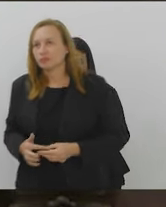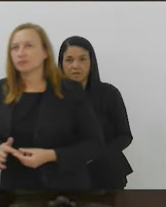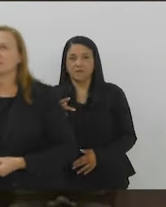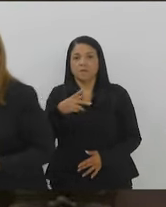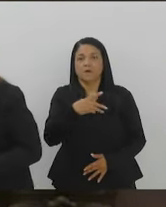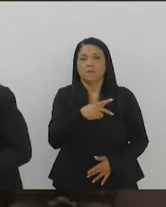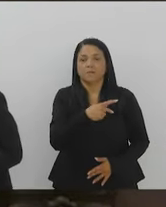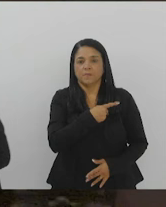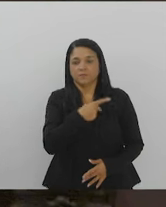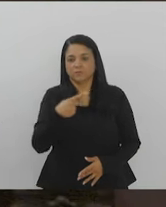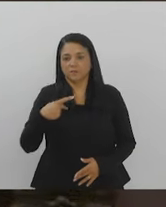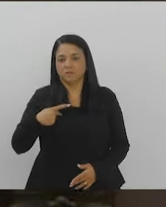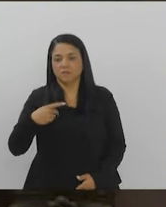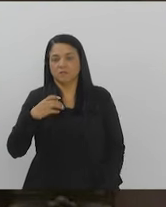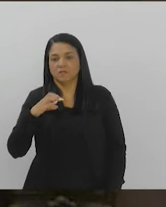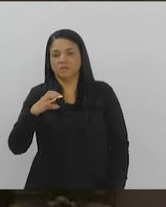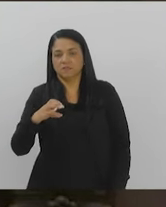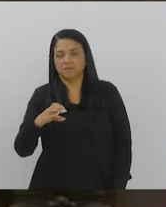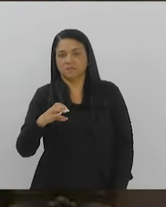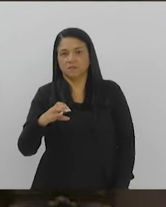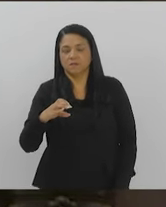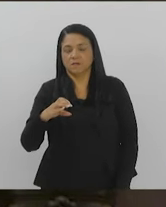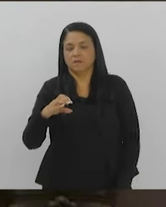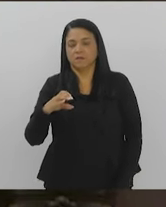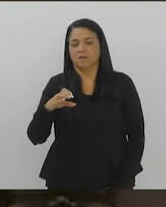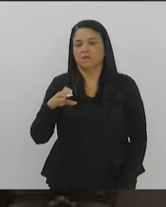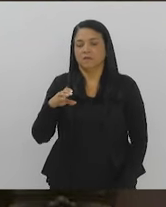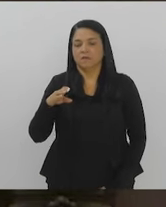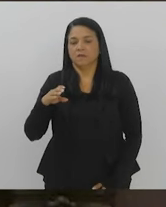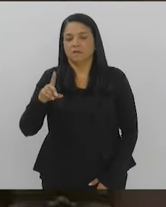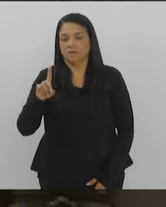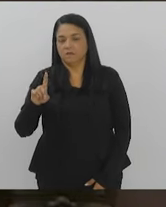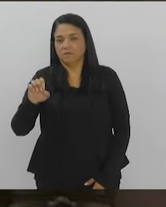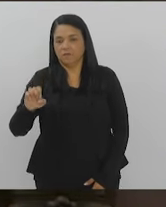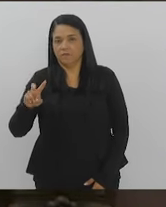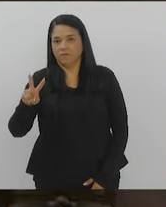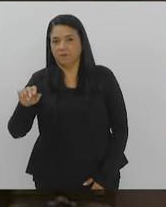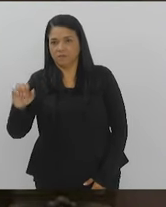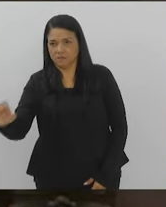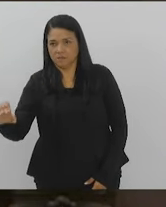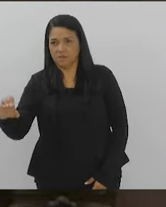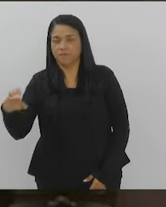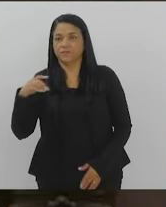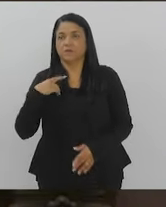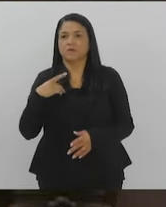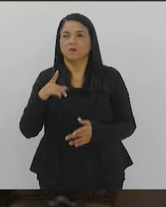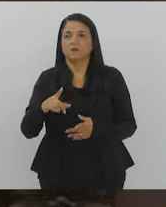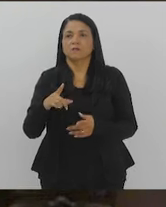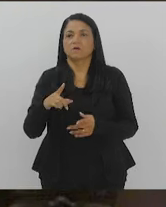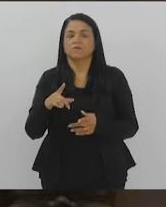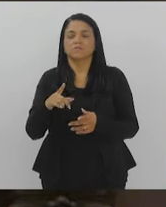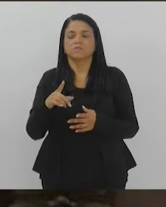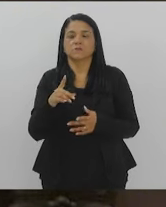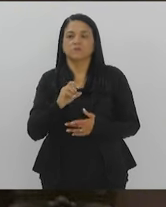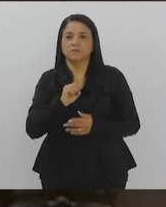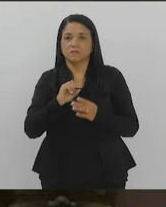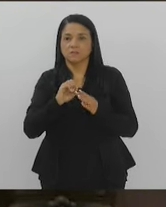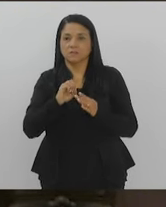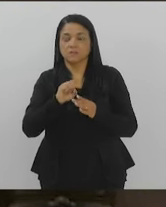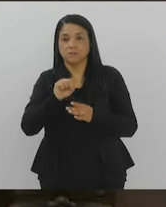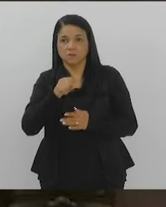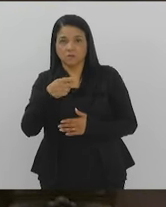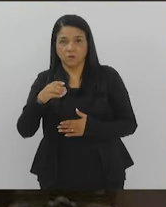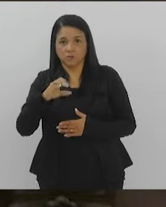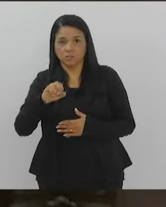CEMADERGE. A pastora Maria Dilce, Assembleia de Deus de São Cristóvão. A